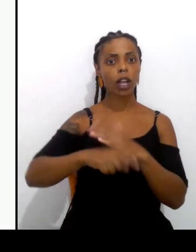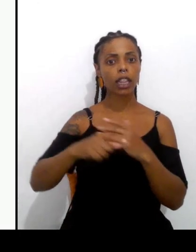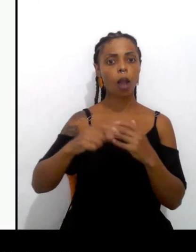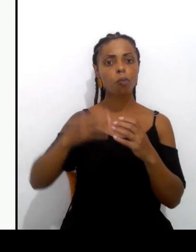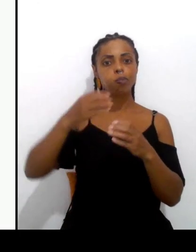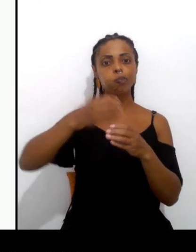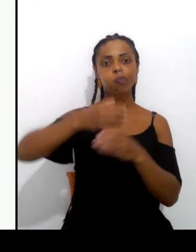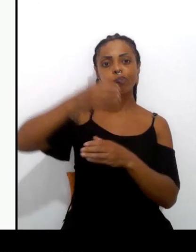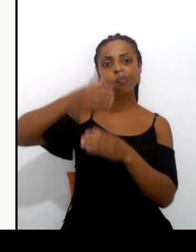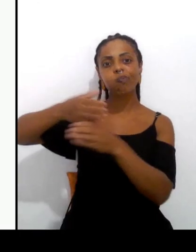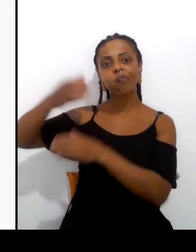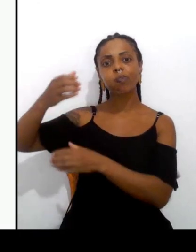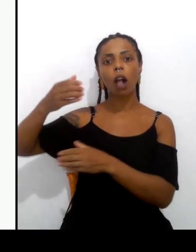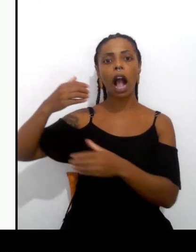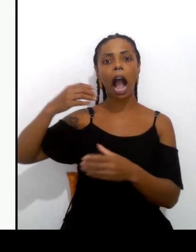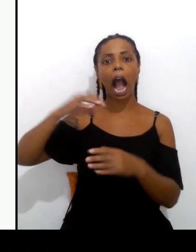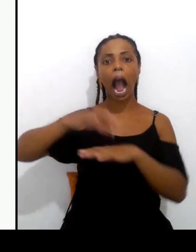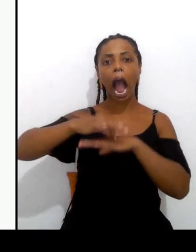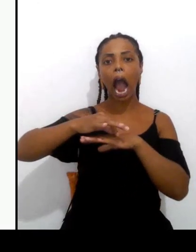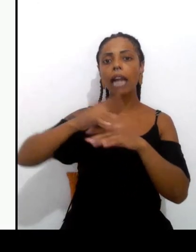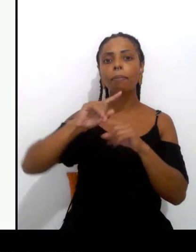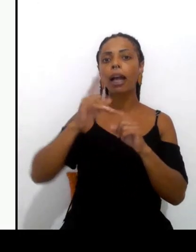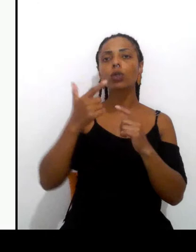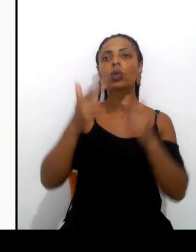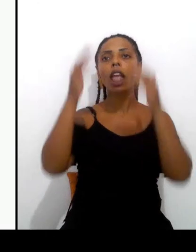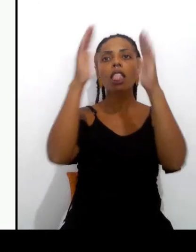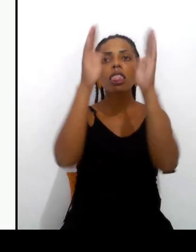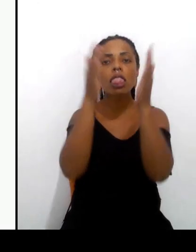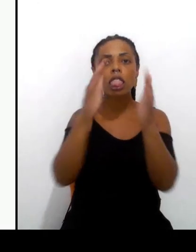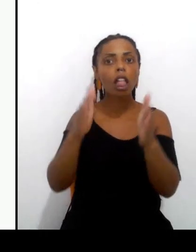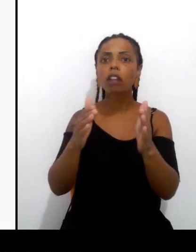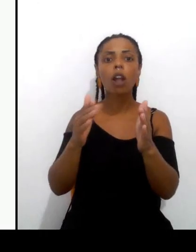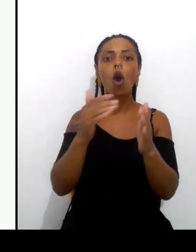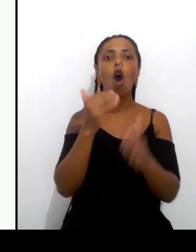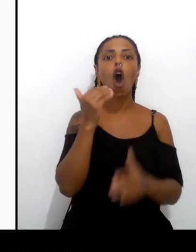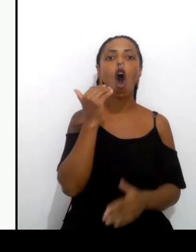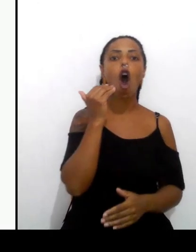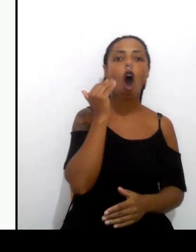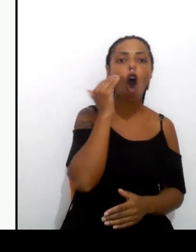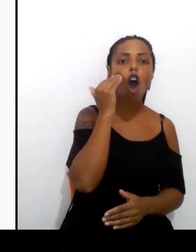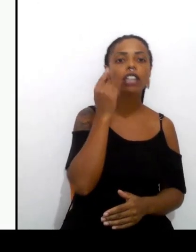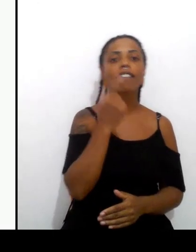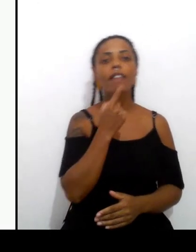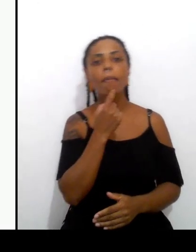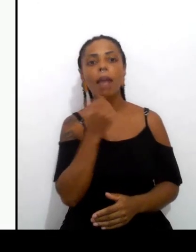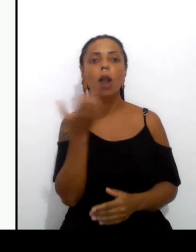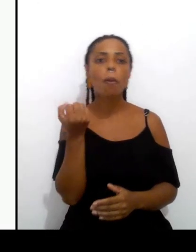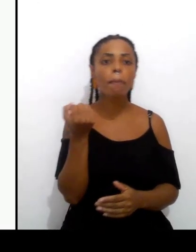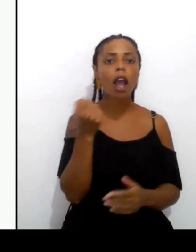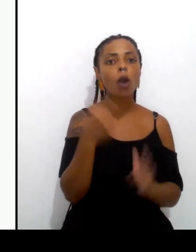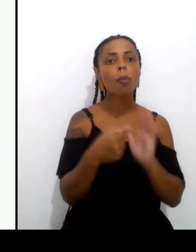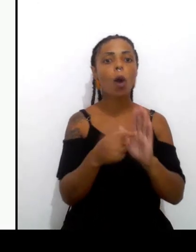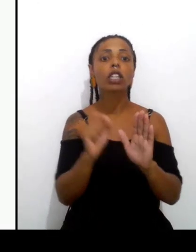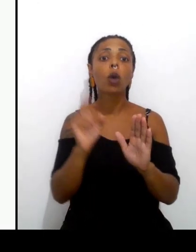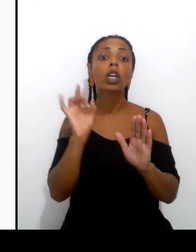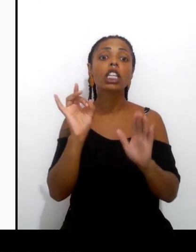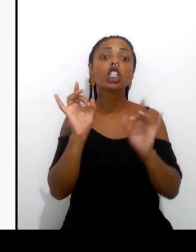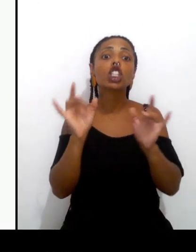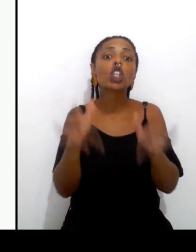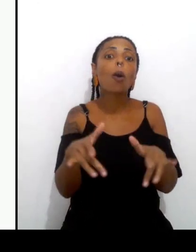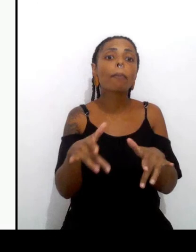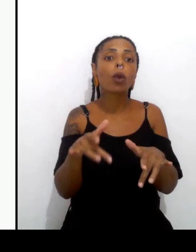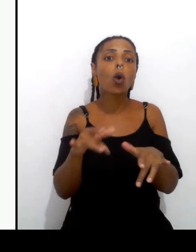o rosa o vermelho e o branco definem esse sujeitos é o que sobrou da pele e do osso